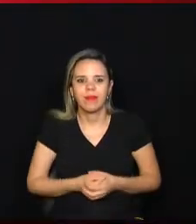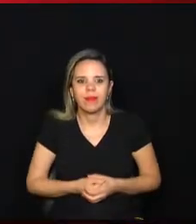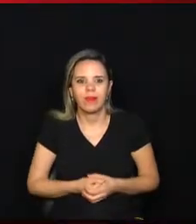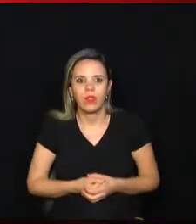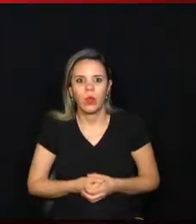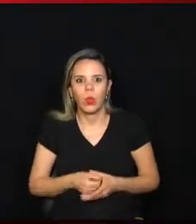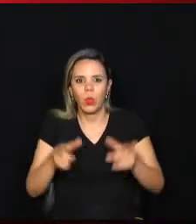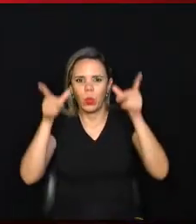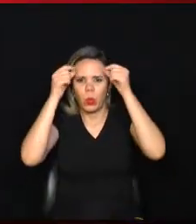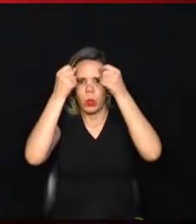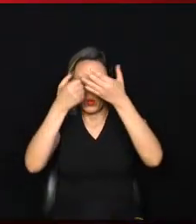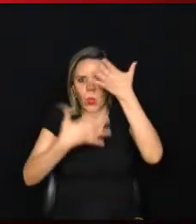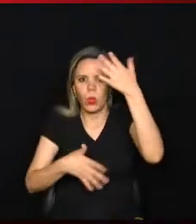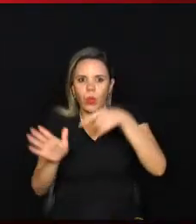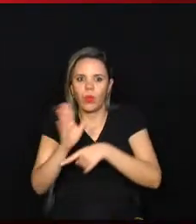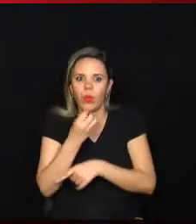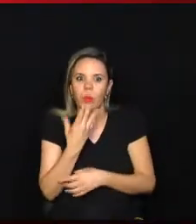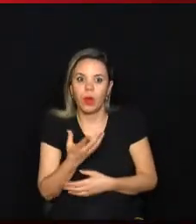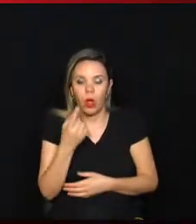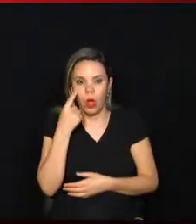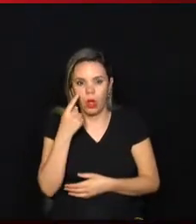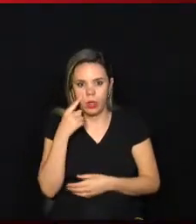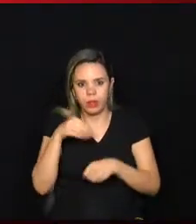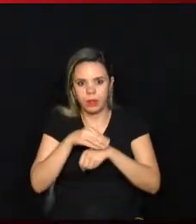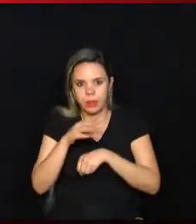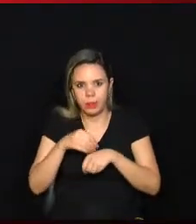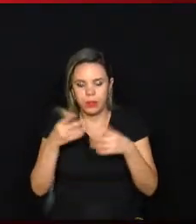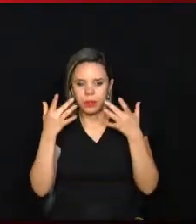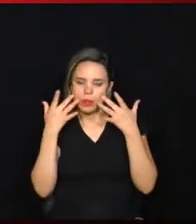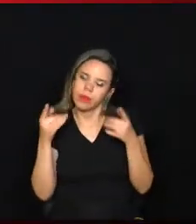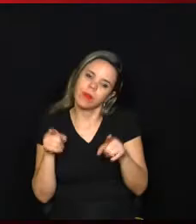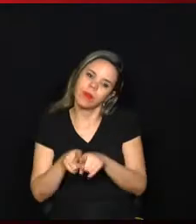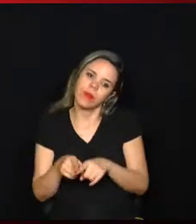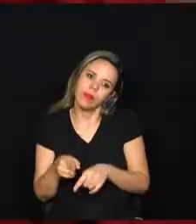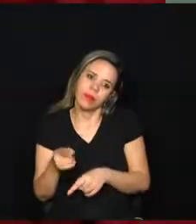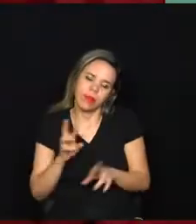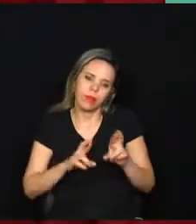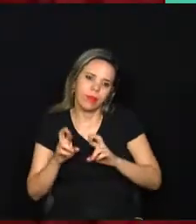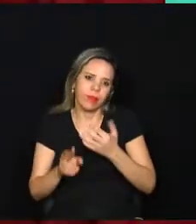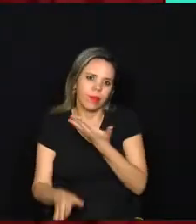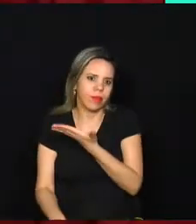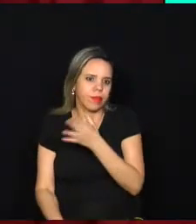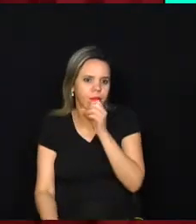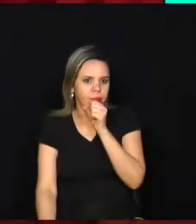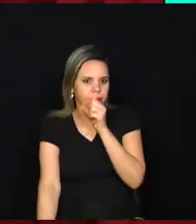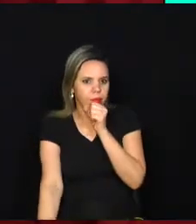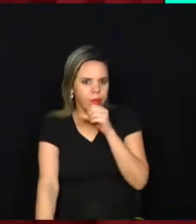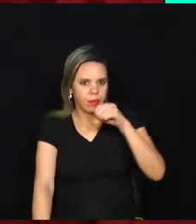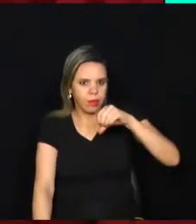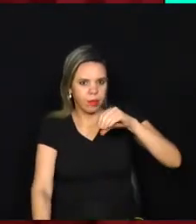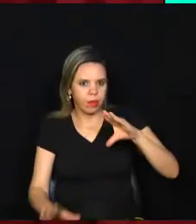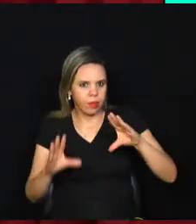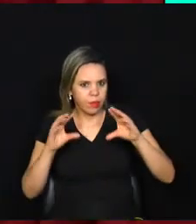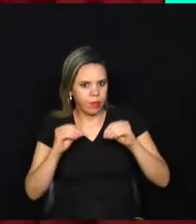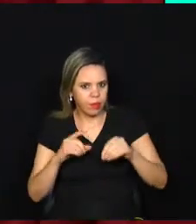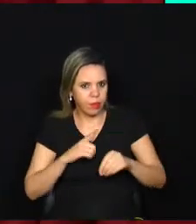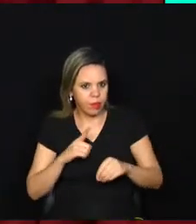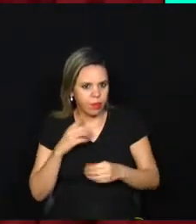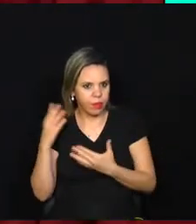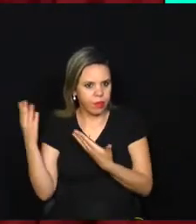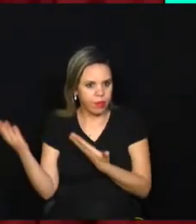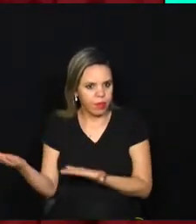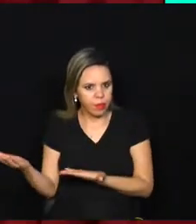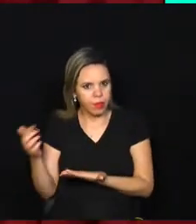Ufa, quanto filme bom, hein? E olha, tem dica de teatro também. Confira. No sábado, às 9 da noite, tem Emerson